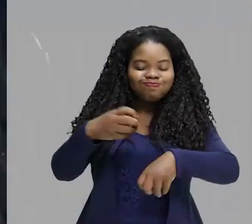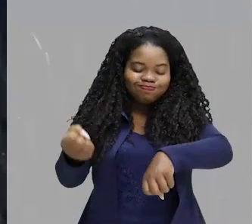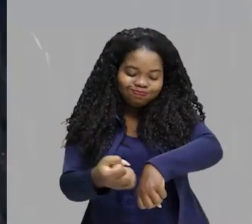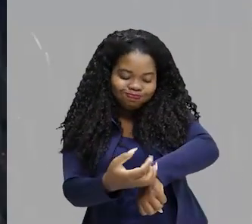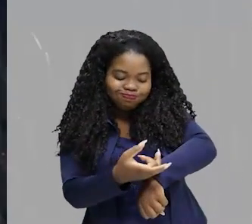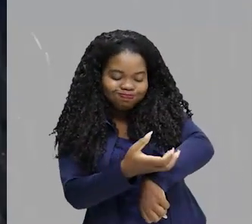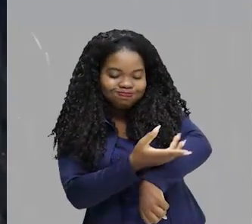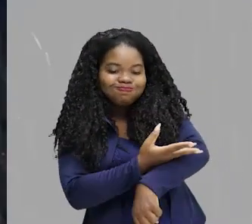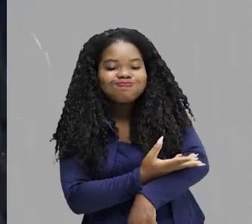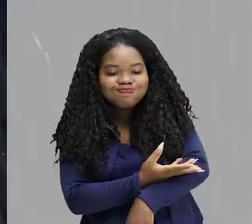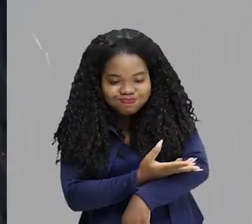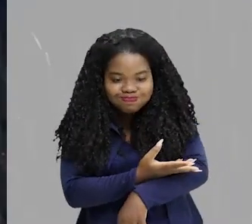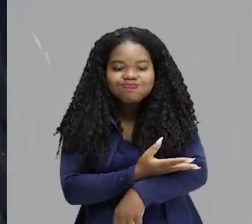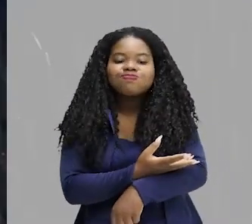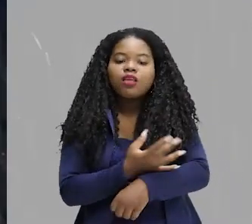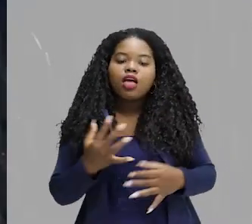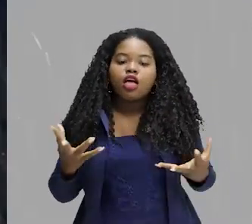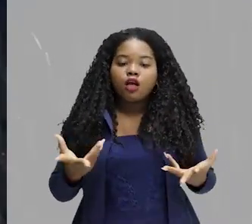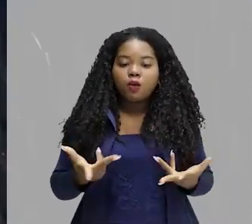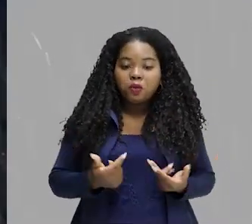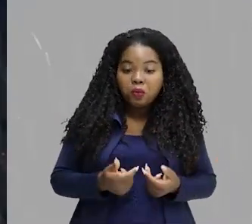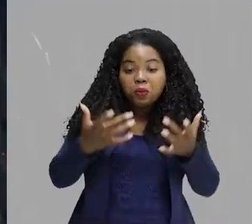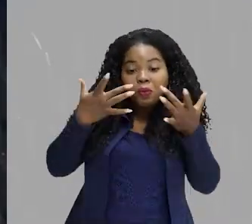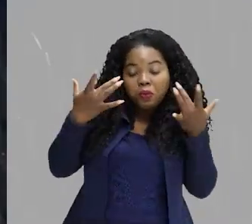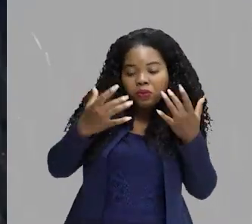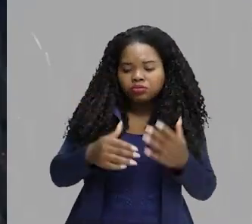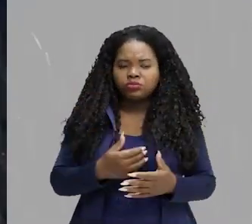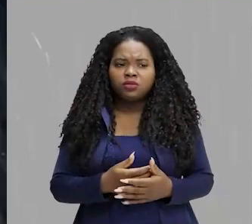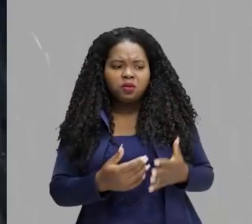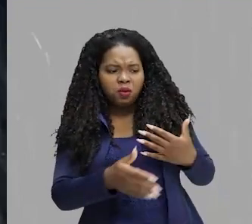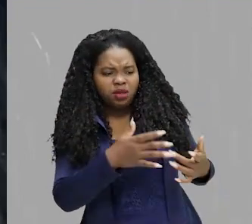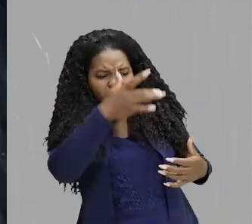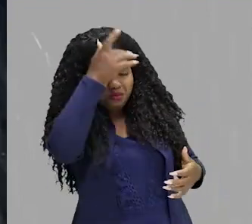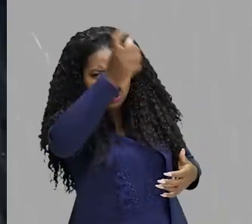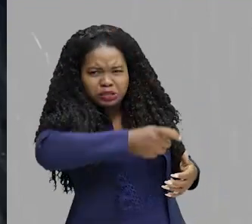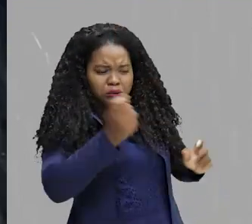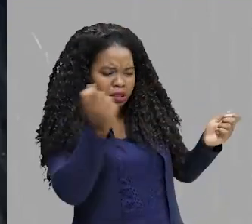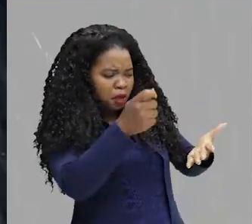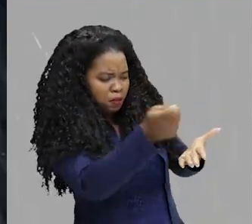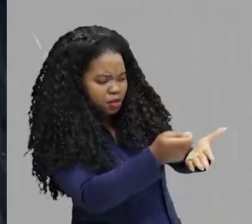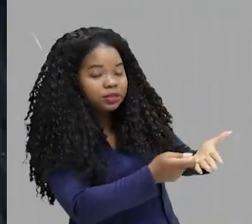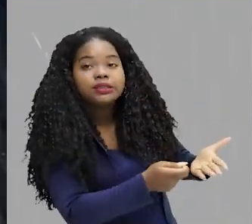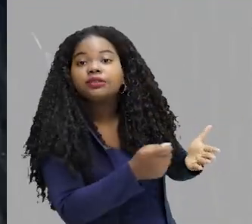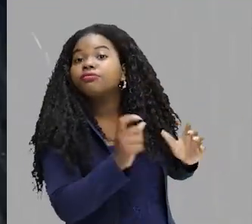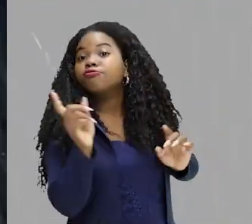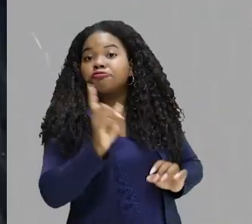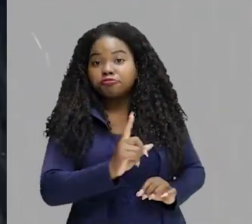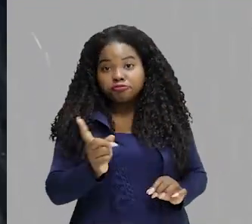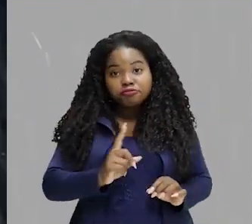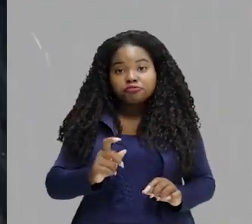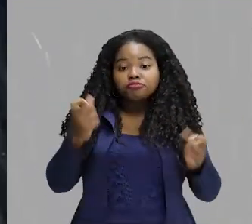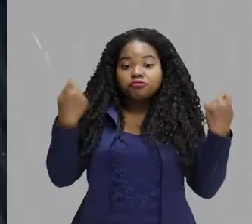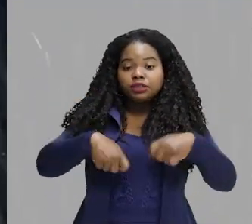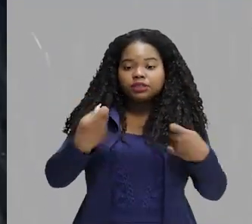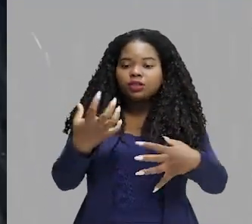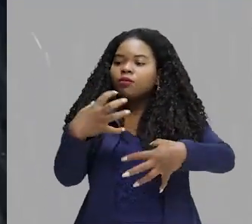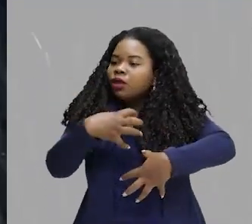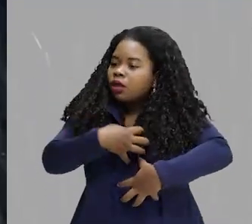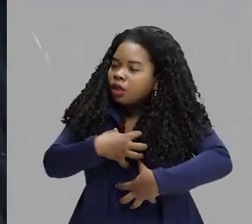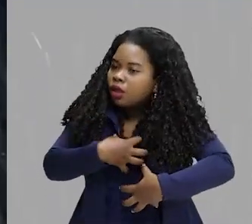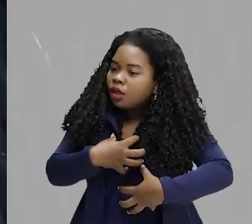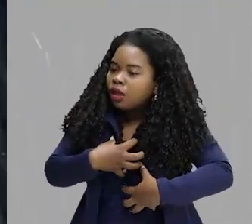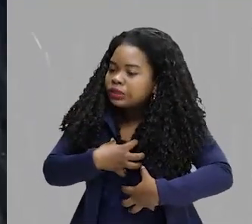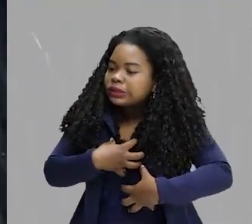uma qualidade artística. Não é qualquer pessoa que escreve poema ou poesia. Tem que ter uma sensibilidade não só para escrever, mas também